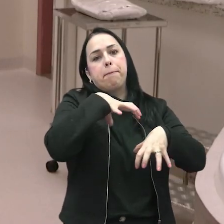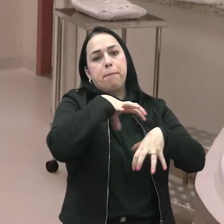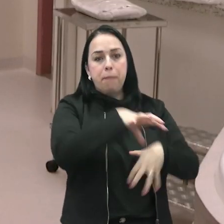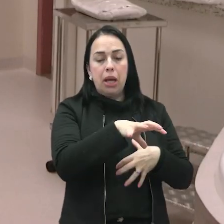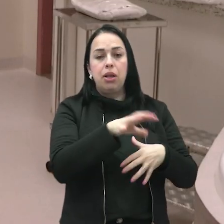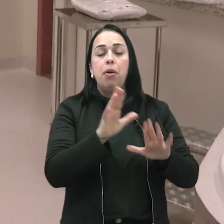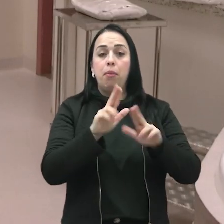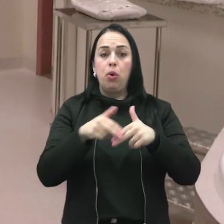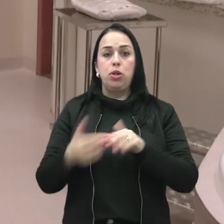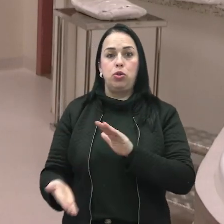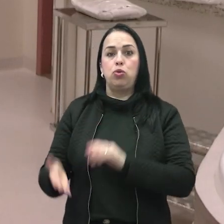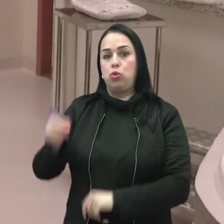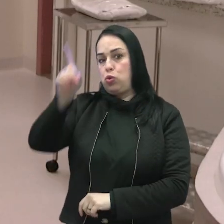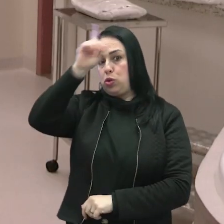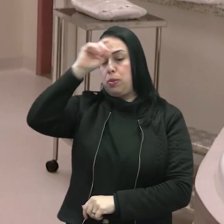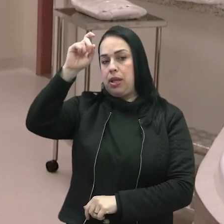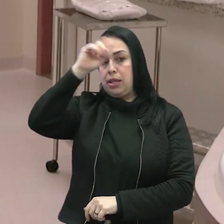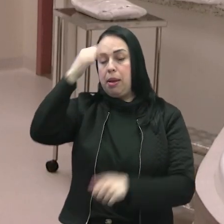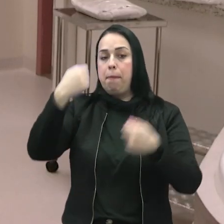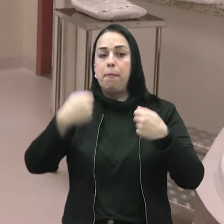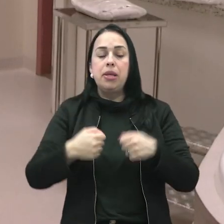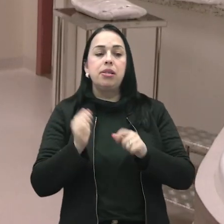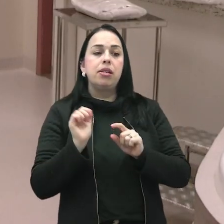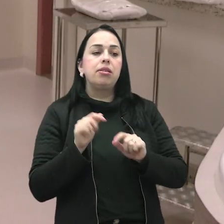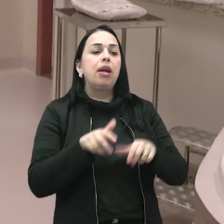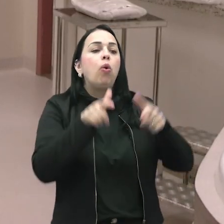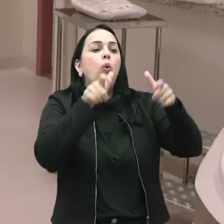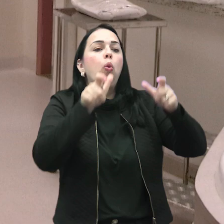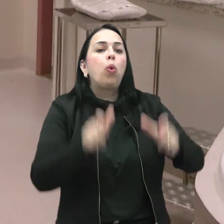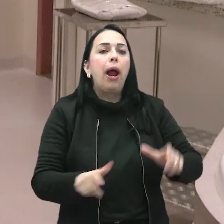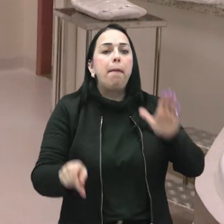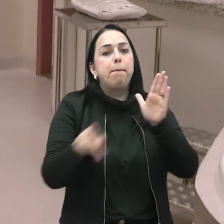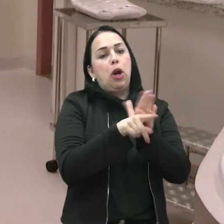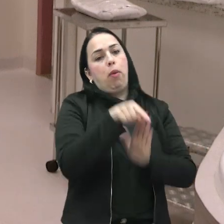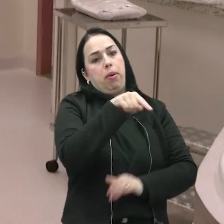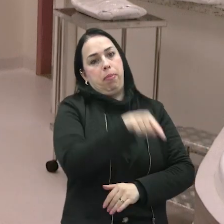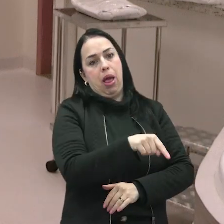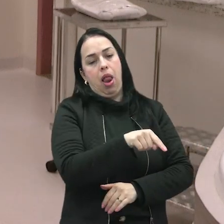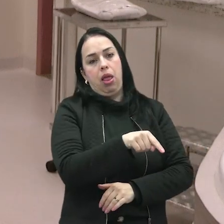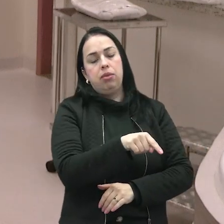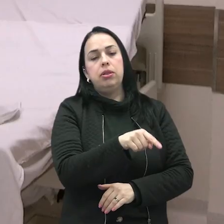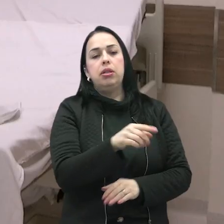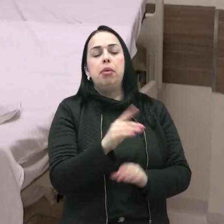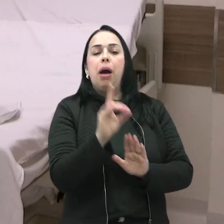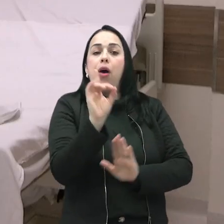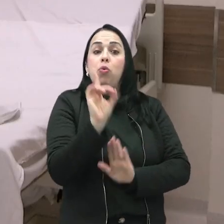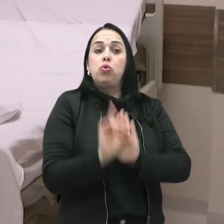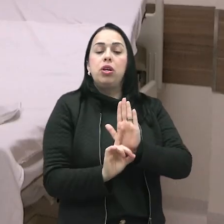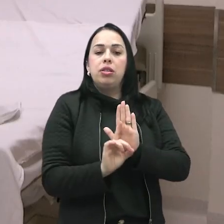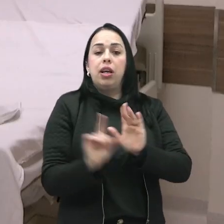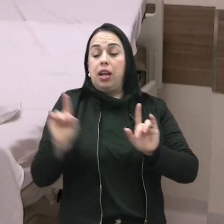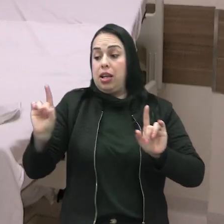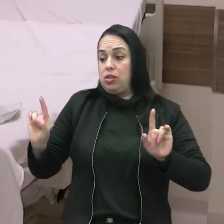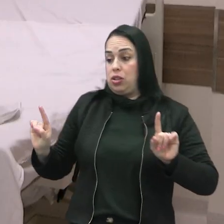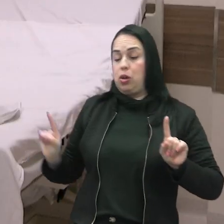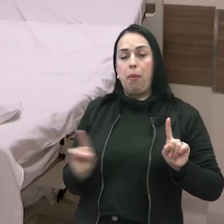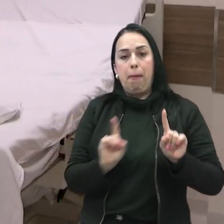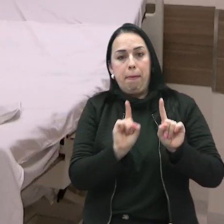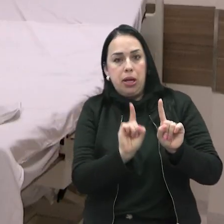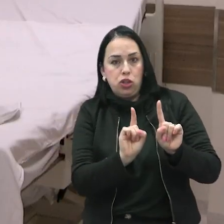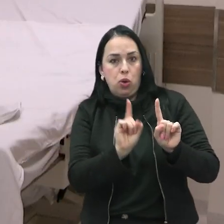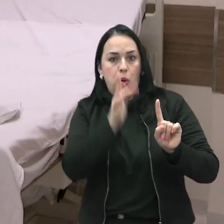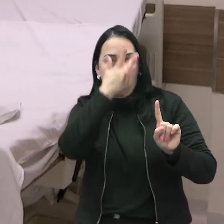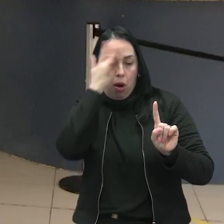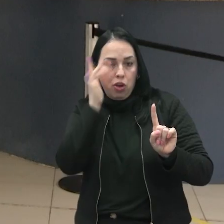unidades de saúde públicas e privadas deverão oferecer acomodação em espaços separados, garantir direito a um acompanhante